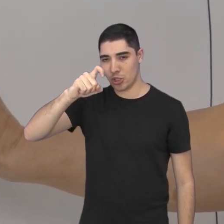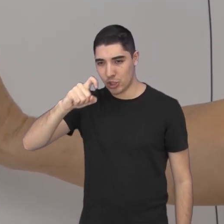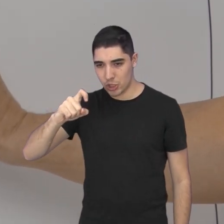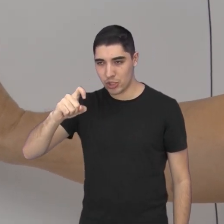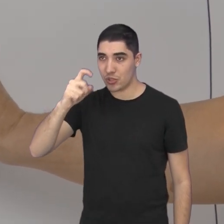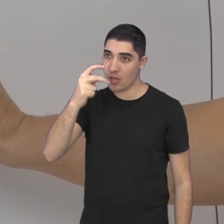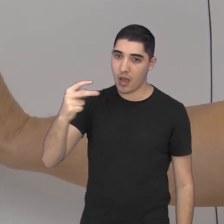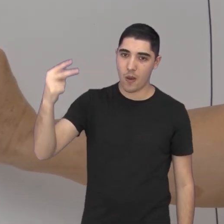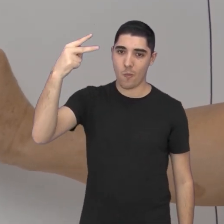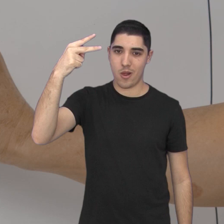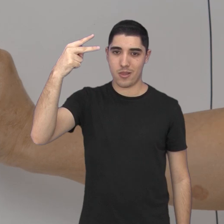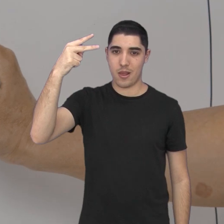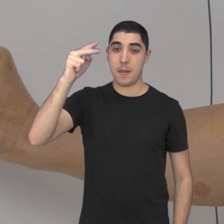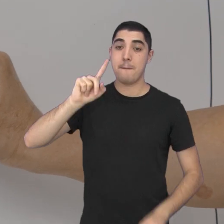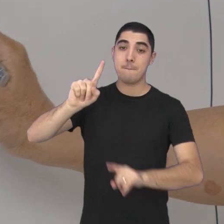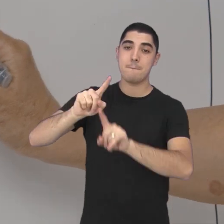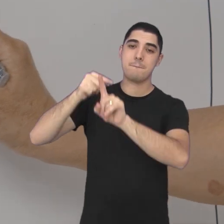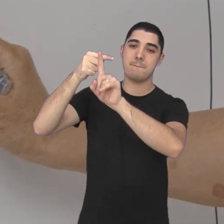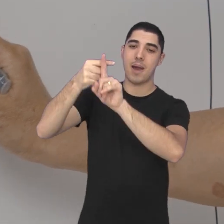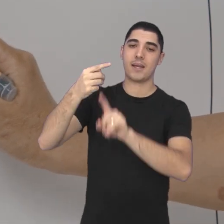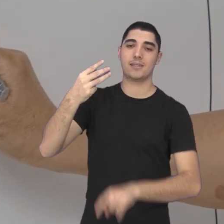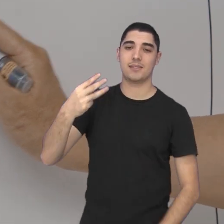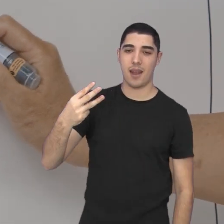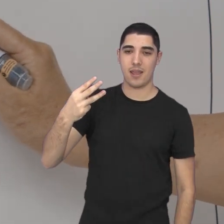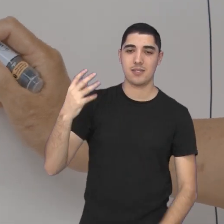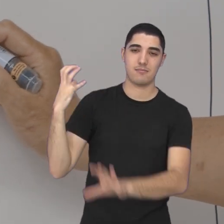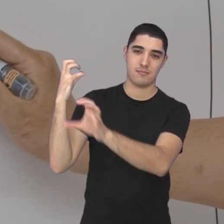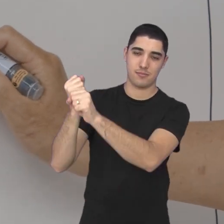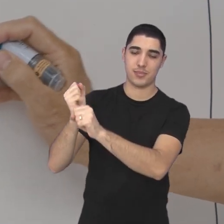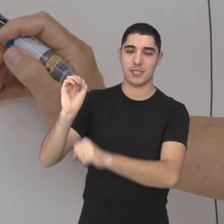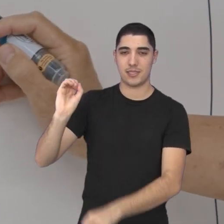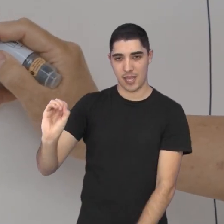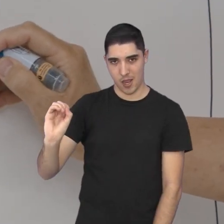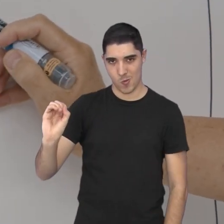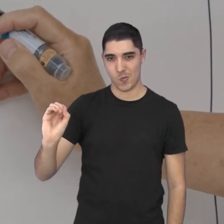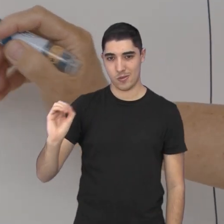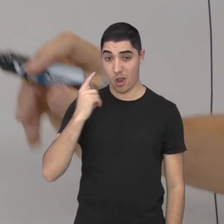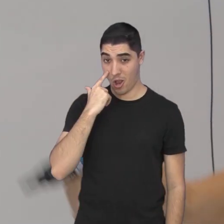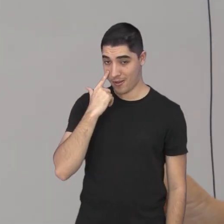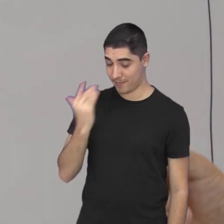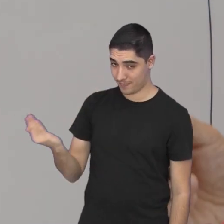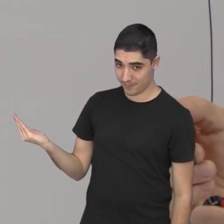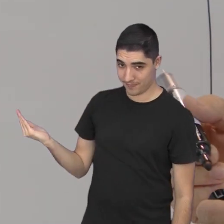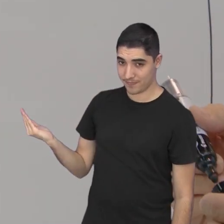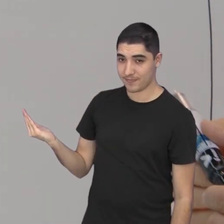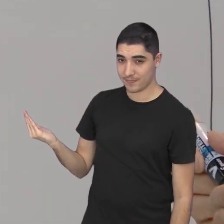3x quadrado mais 3, igual a 0.